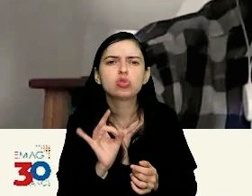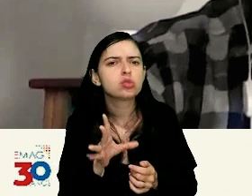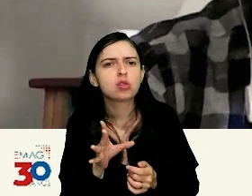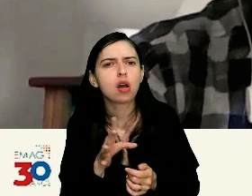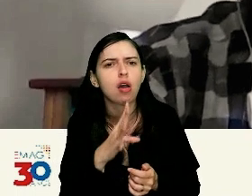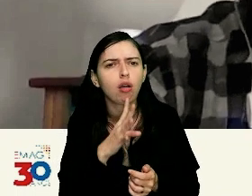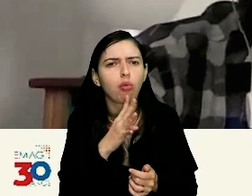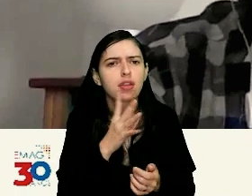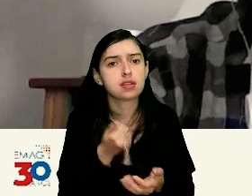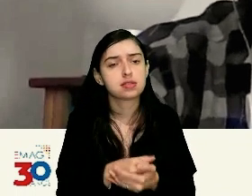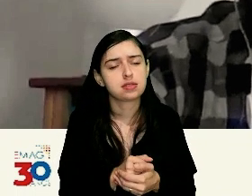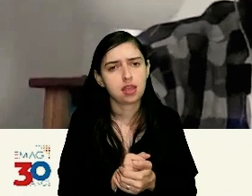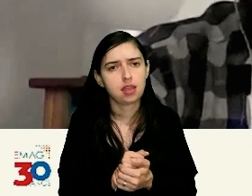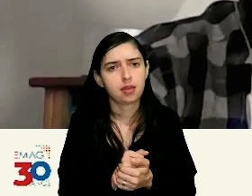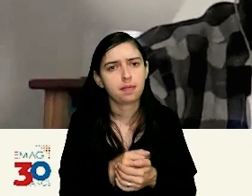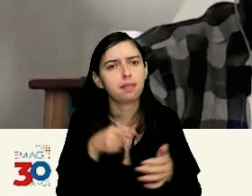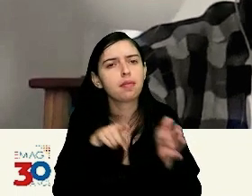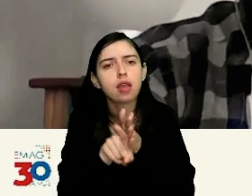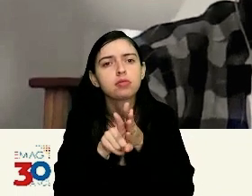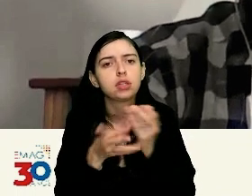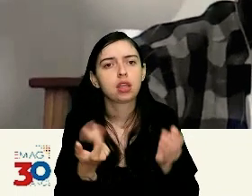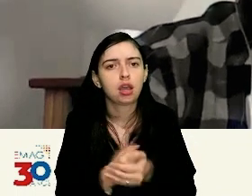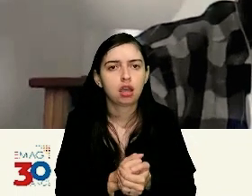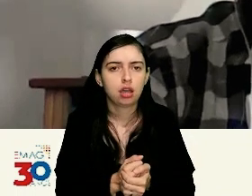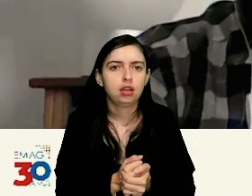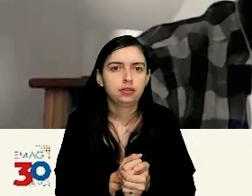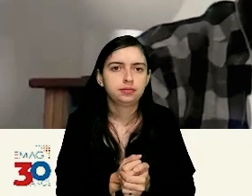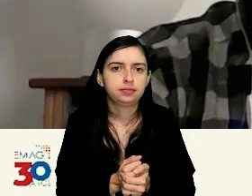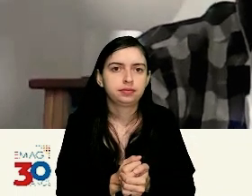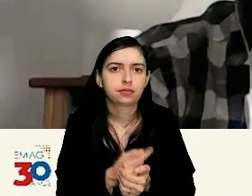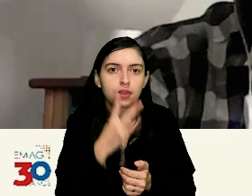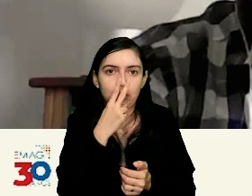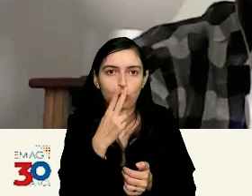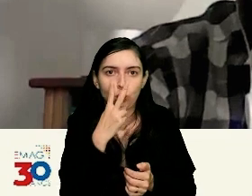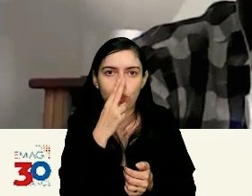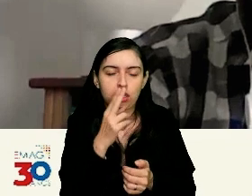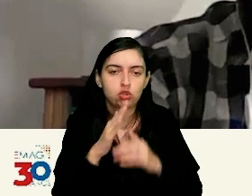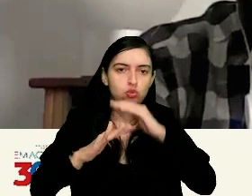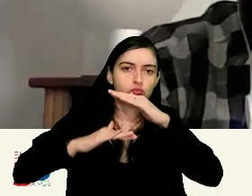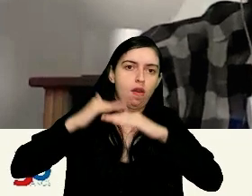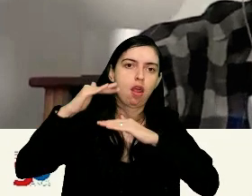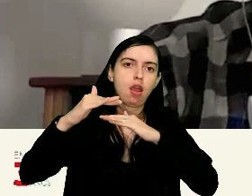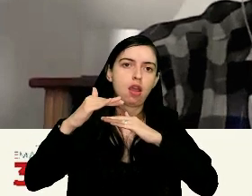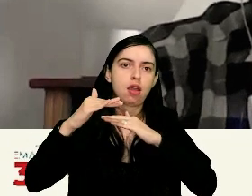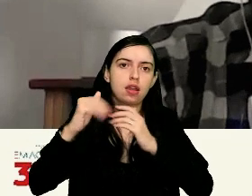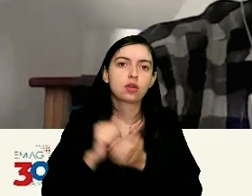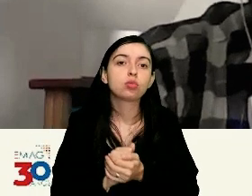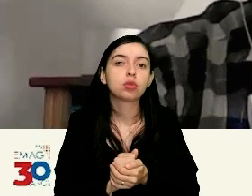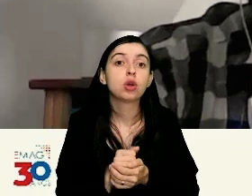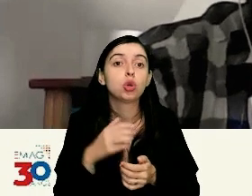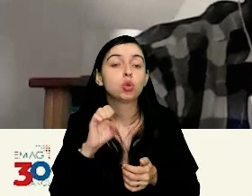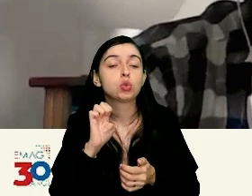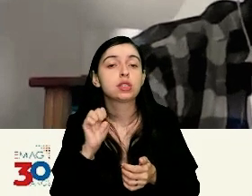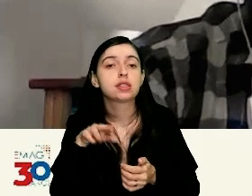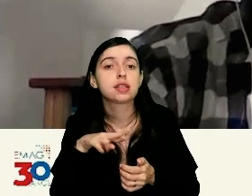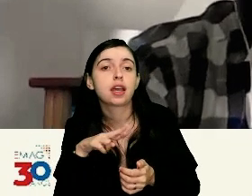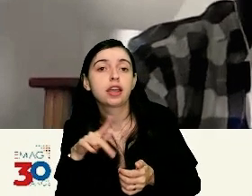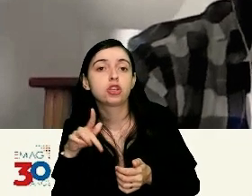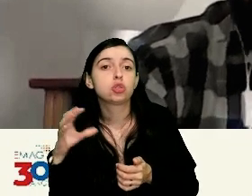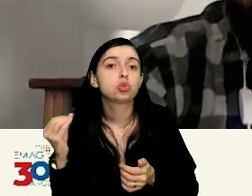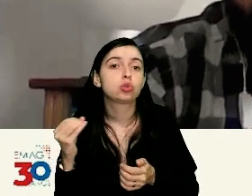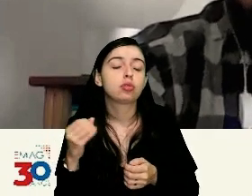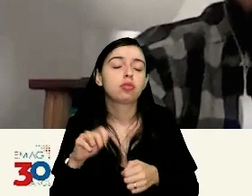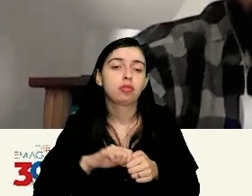assim? Perguntar. Eu acho que isso já é um grande passo, que eu acho que é o que o Sérgio fez. Né, se colocar à